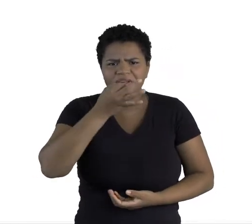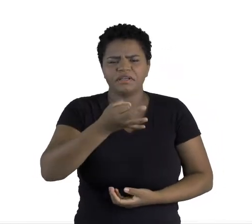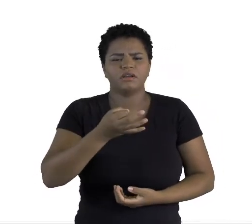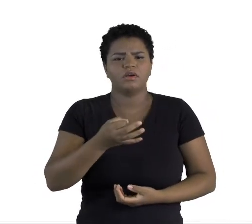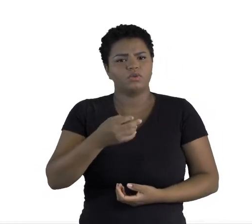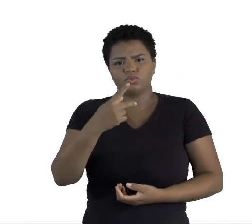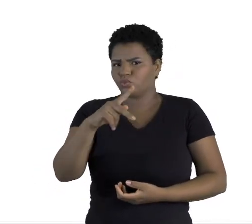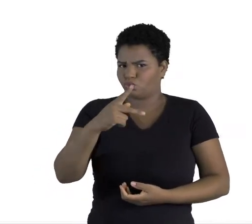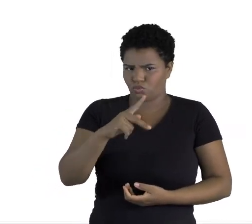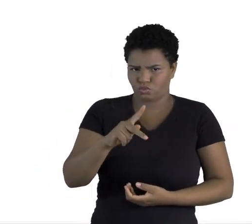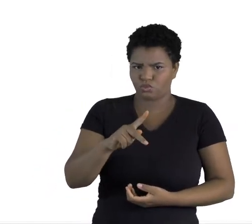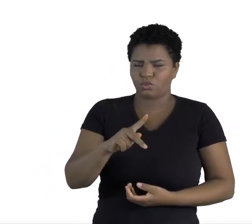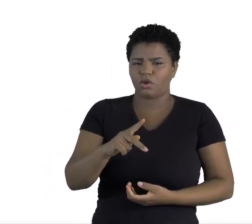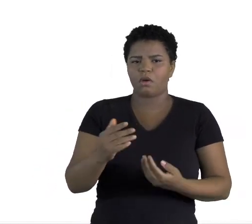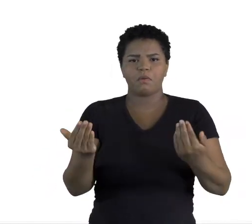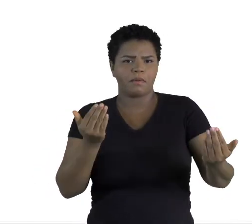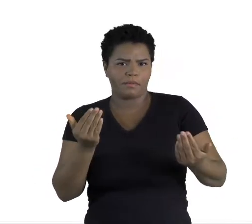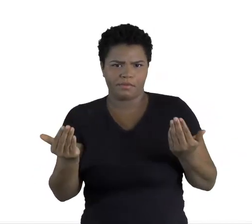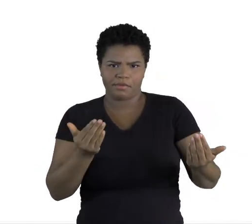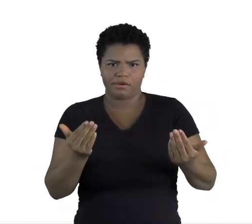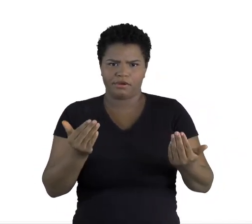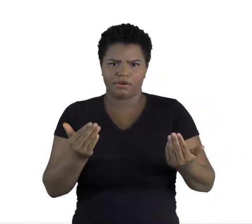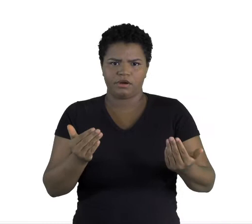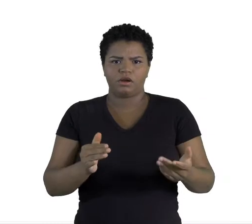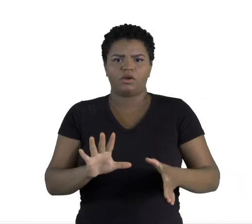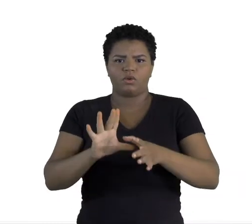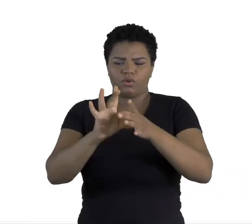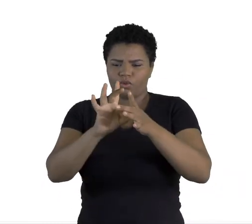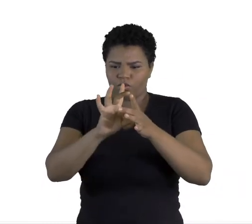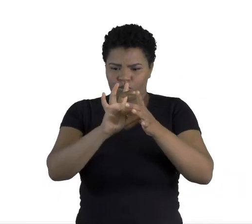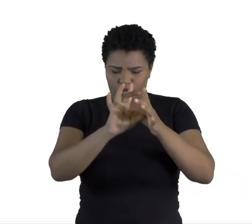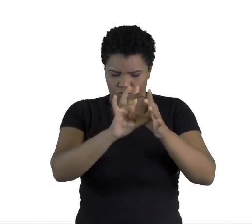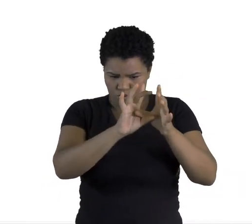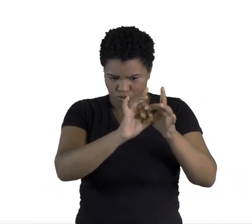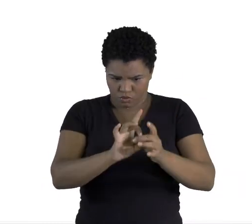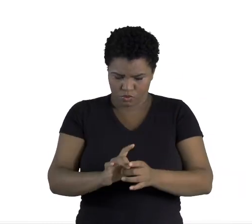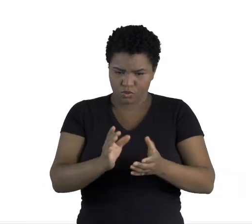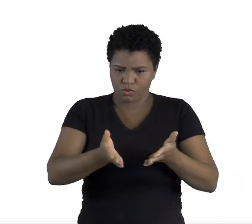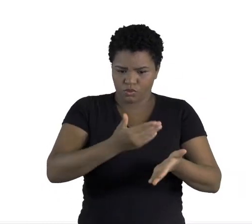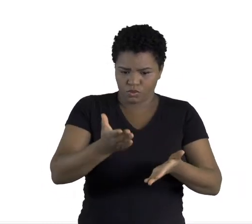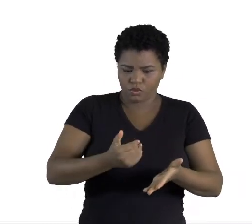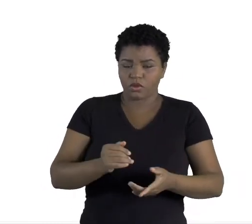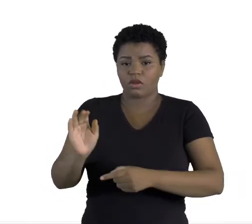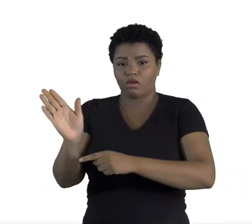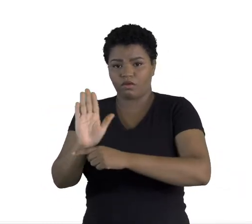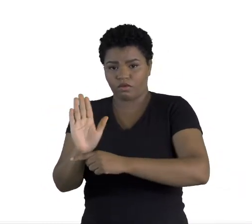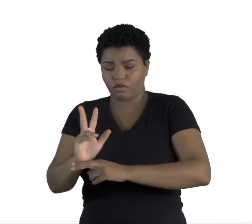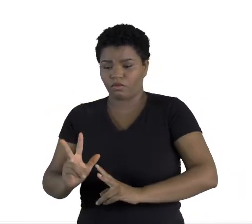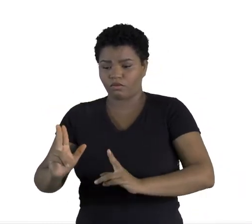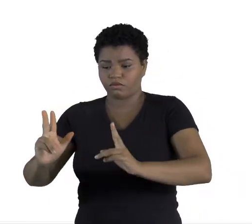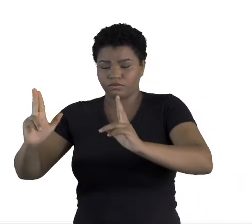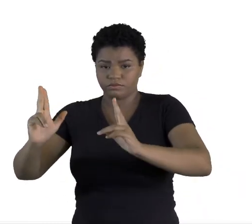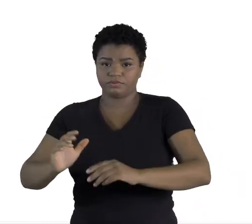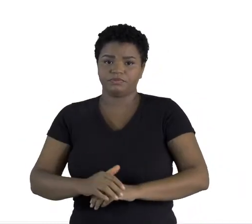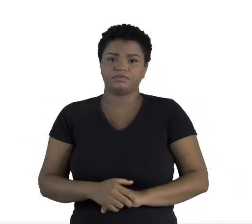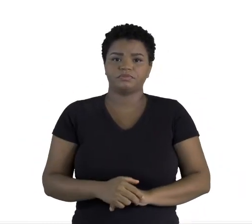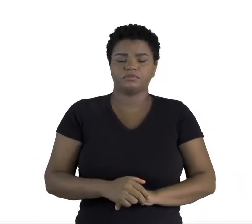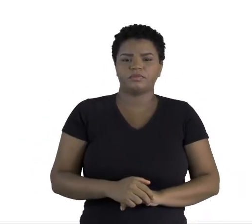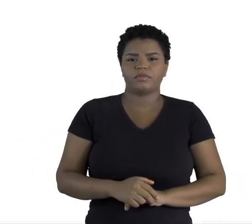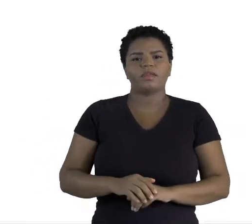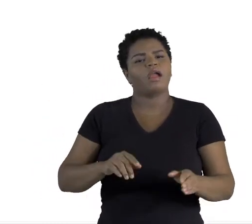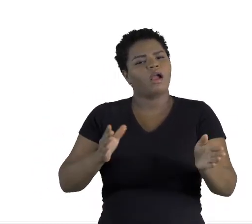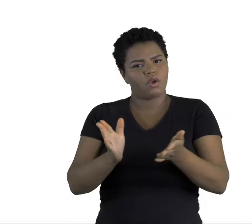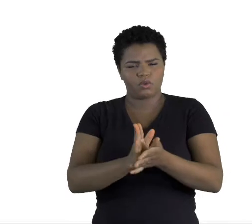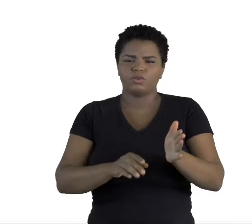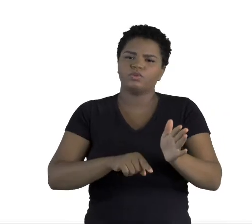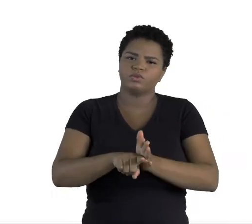opinião mesmo, comparando o enredo do livro com as cenas do filme. E aí a gente tem algumas perguntinhas para ajudar